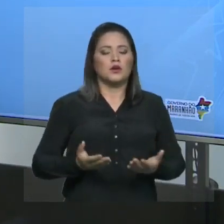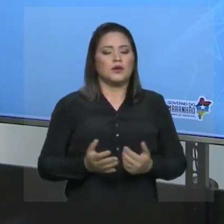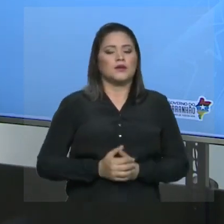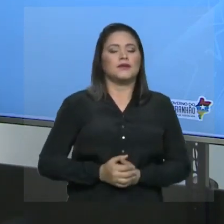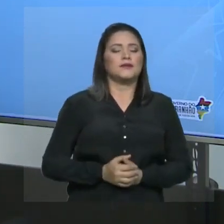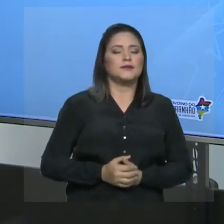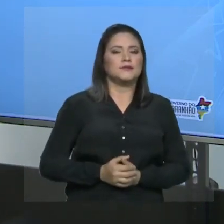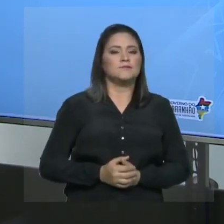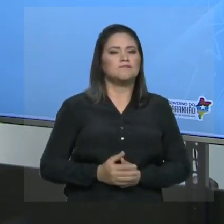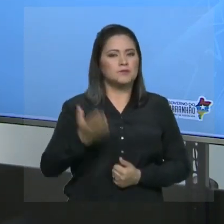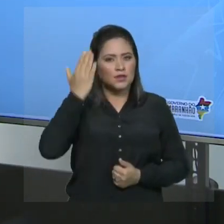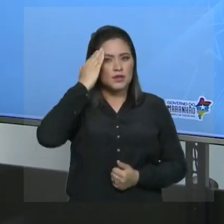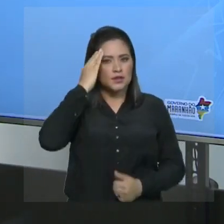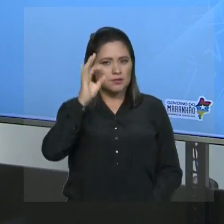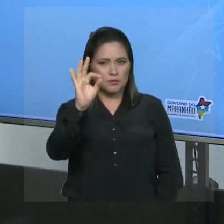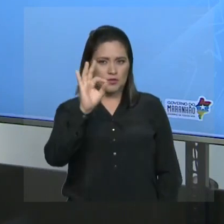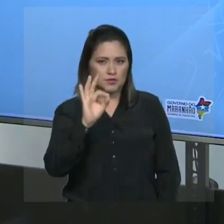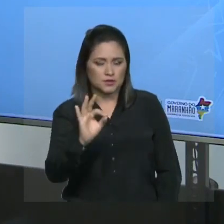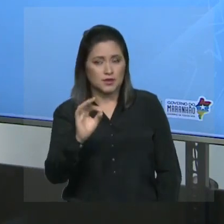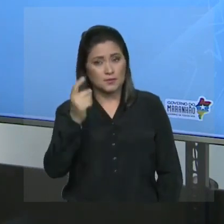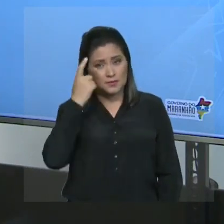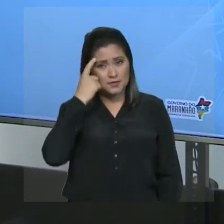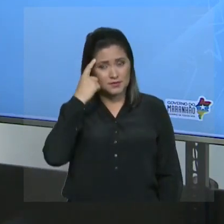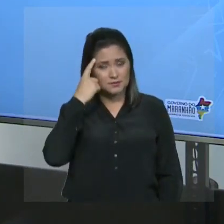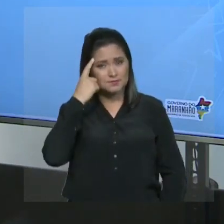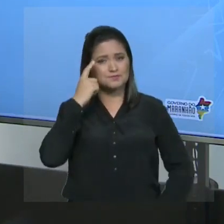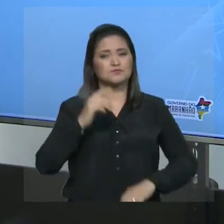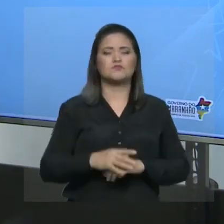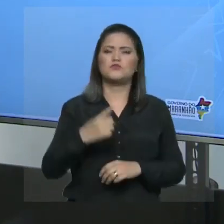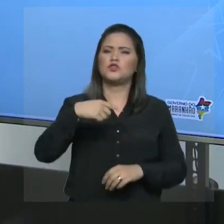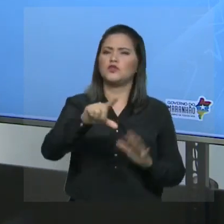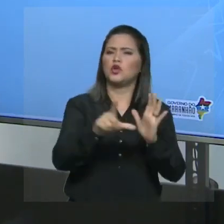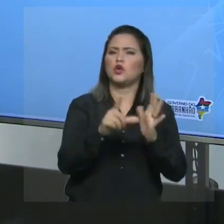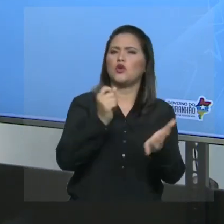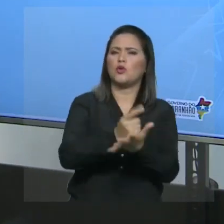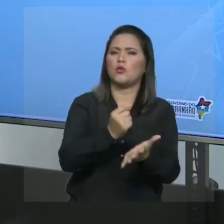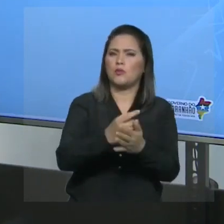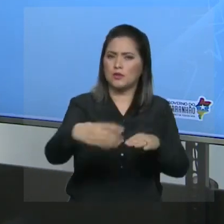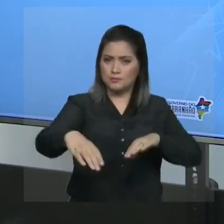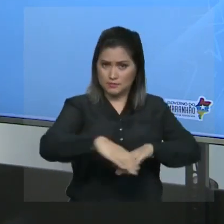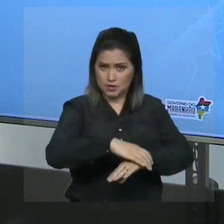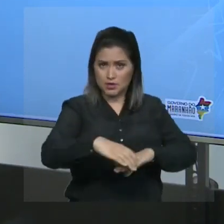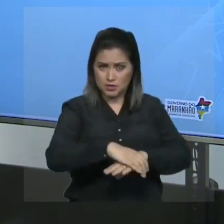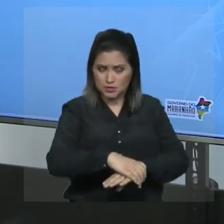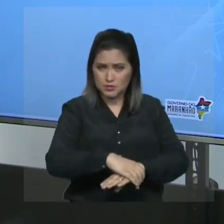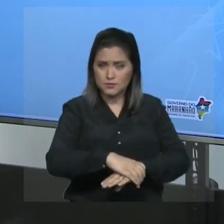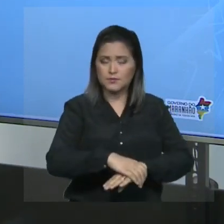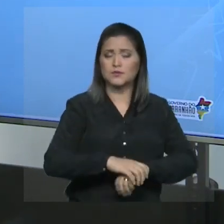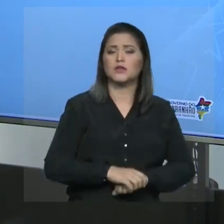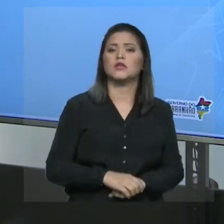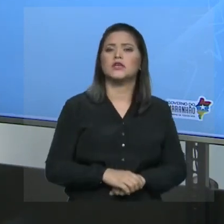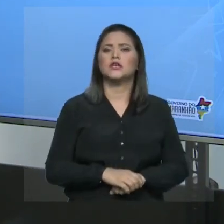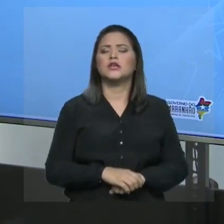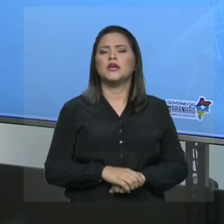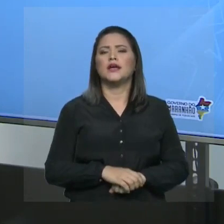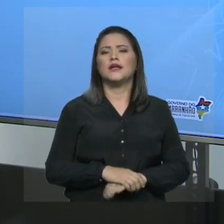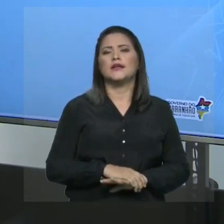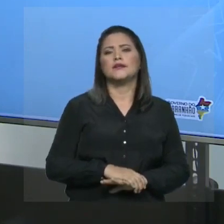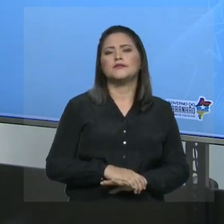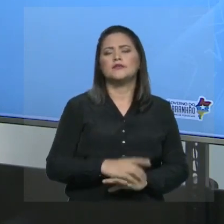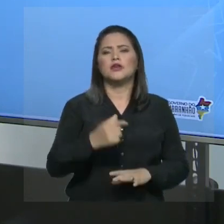custava R$200. E eu ganhei um desconto de 10 reais. Quantos por cento foi o meu